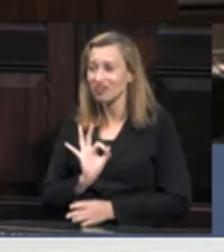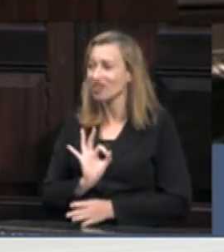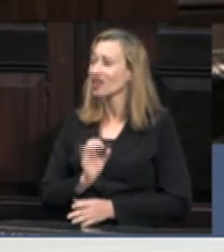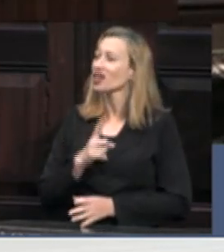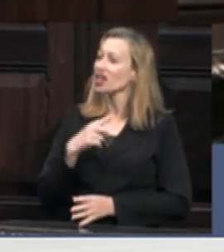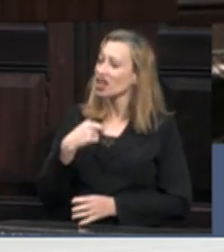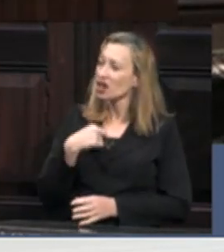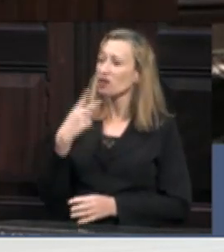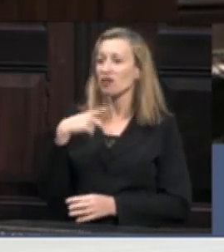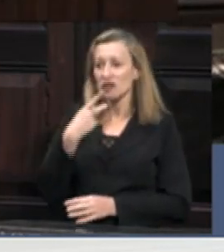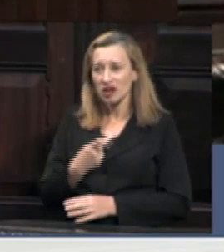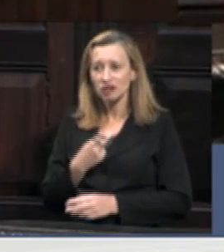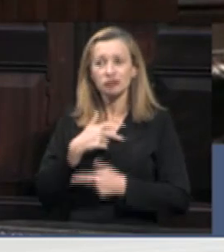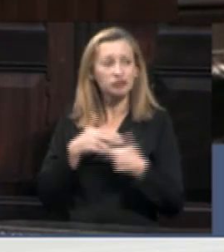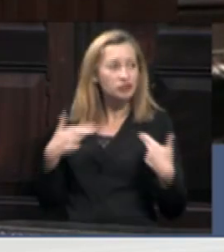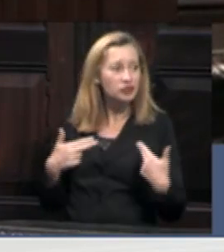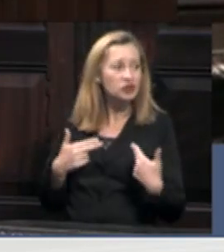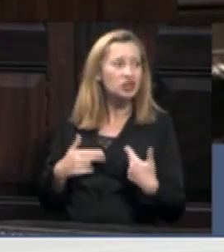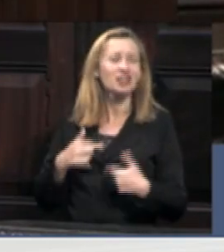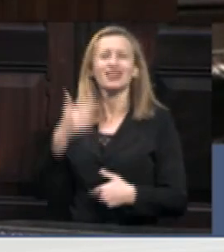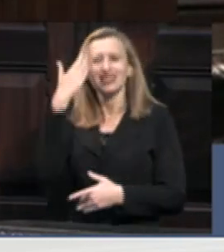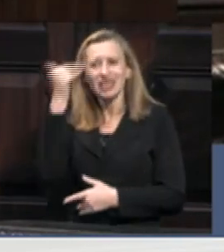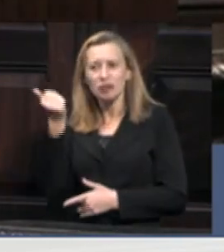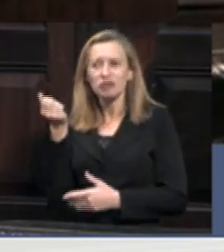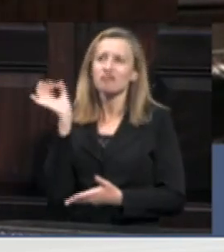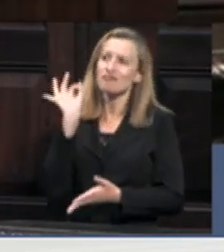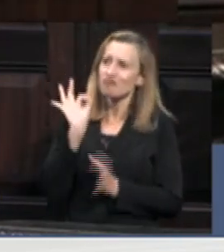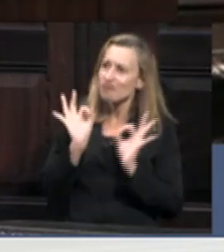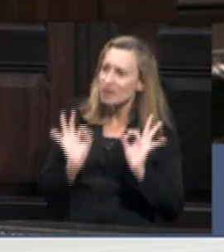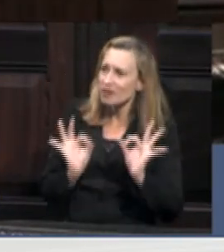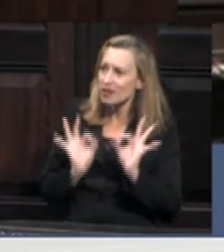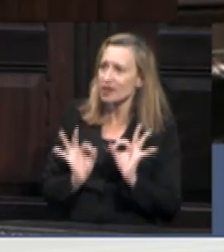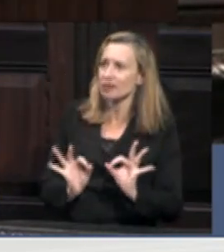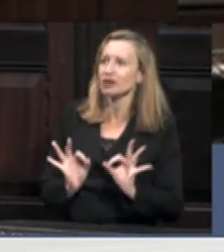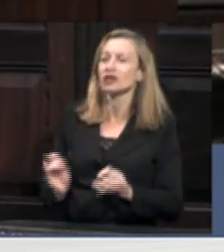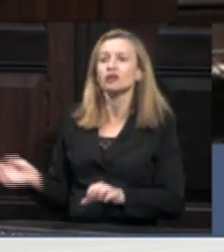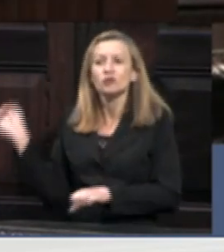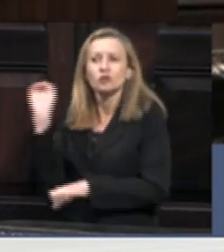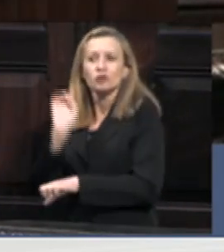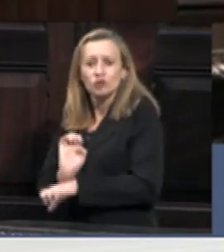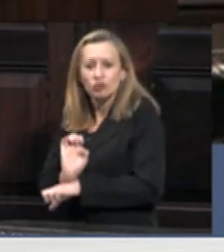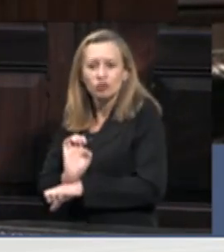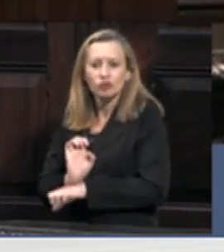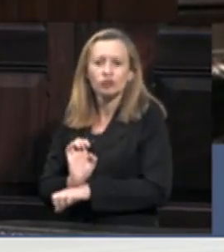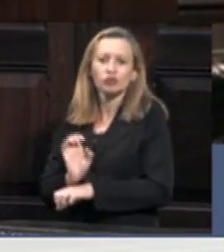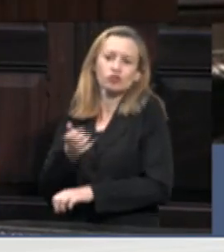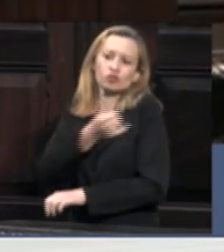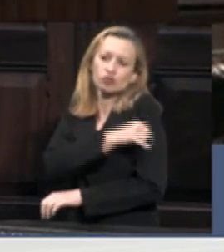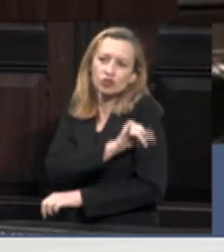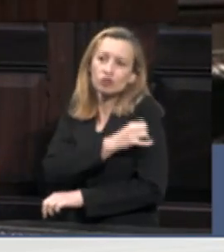vou te falar uma coisa, nós sabemos perfeitamente que o Estado do Rio de Janeiro vive uma profunda crise,